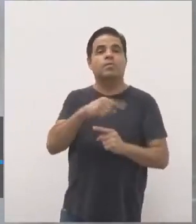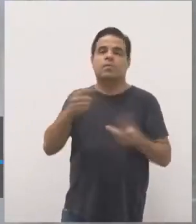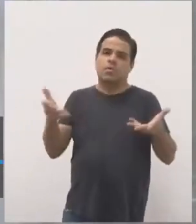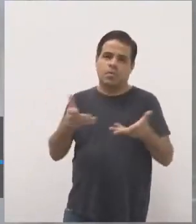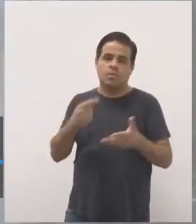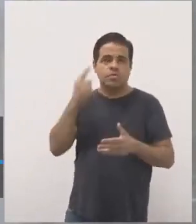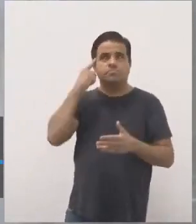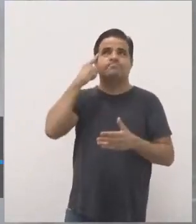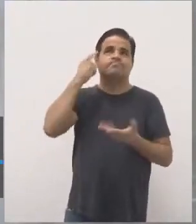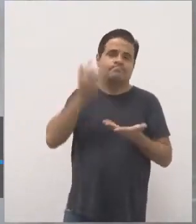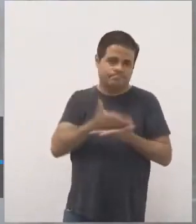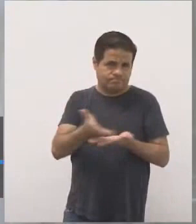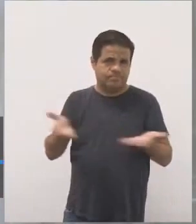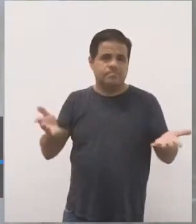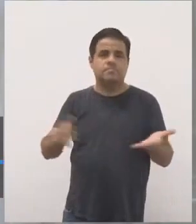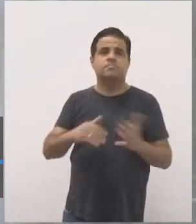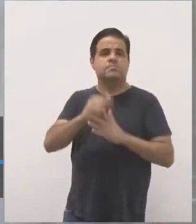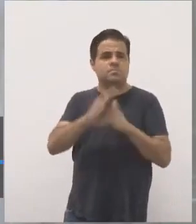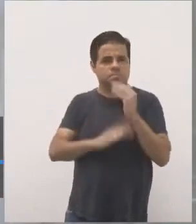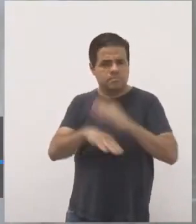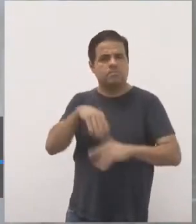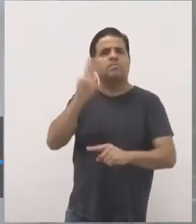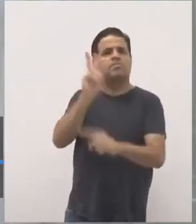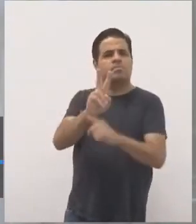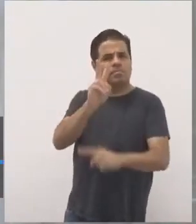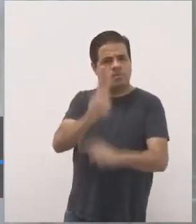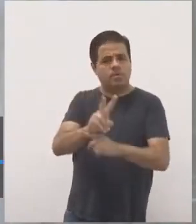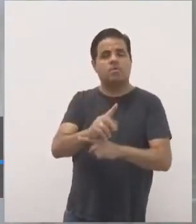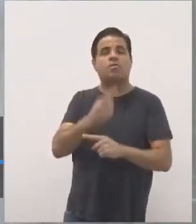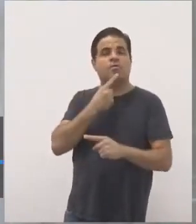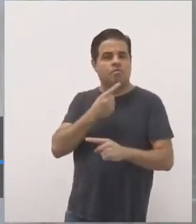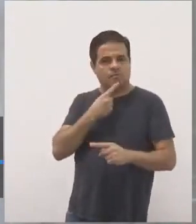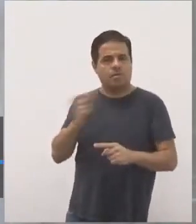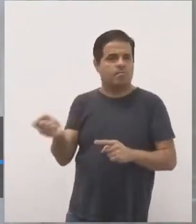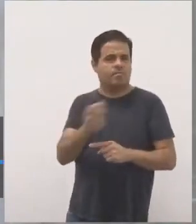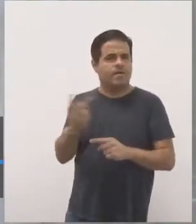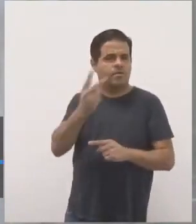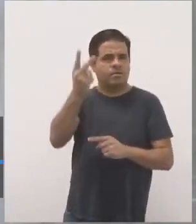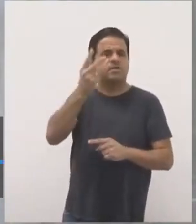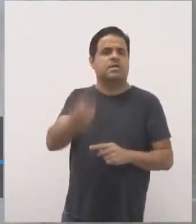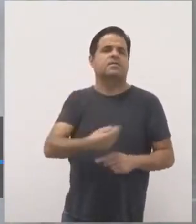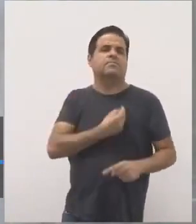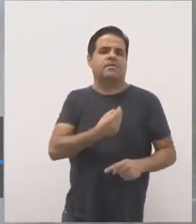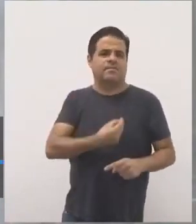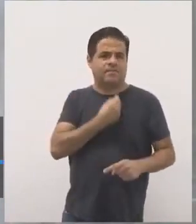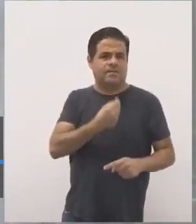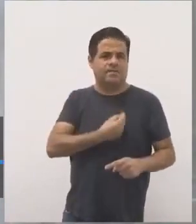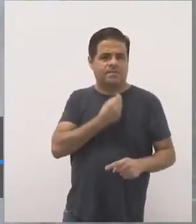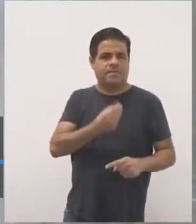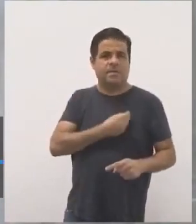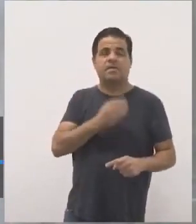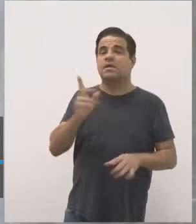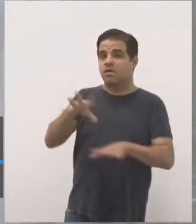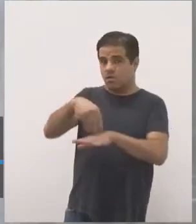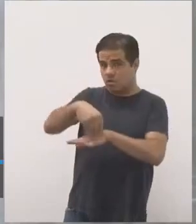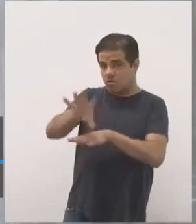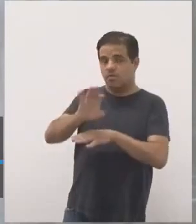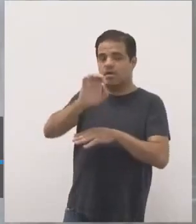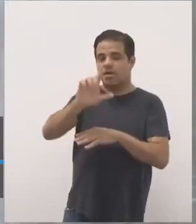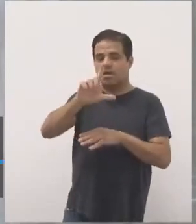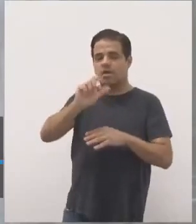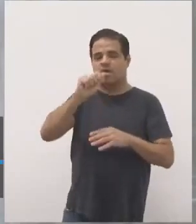se preconiza, né, como ação protetiva quando a gente fala de valorização da vida. Eu vou passar para a